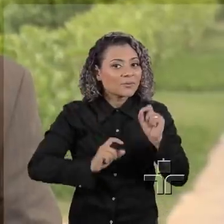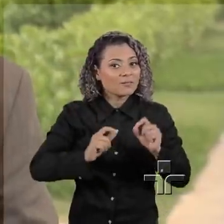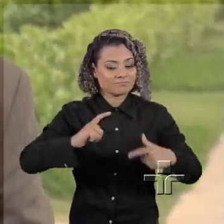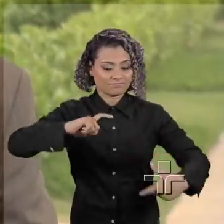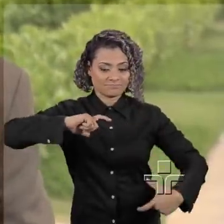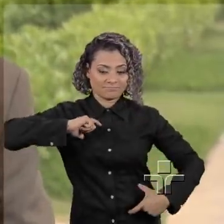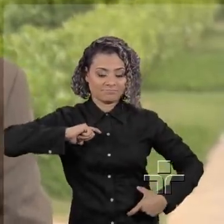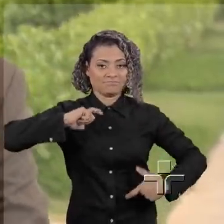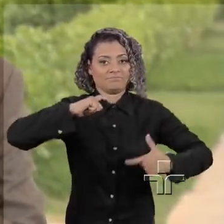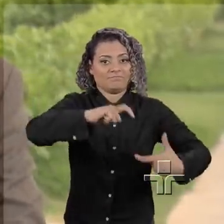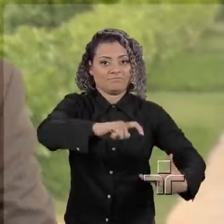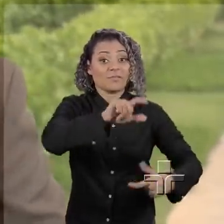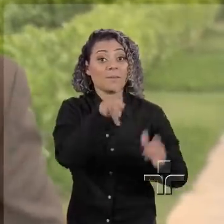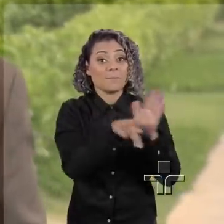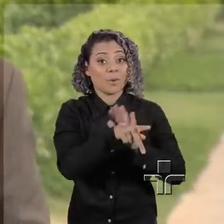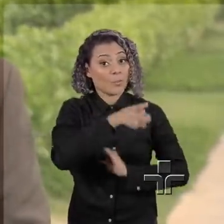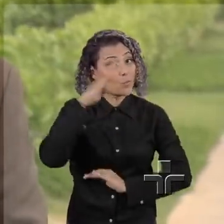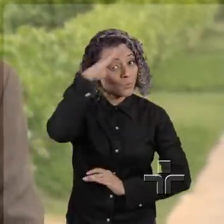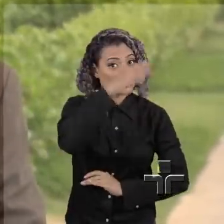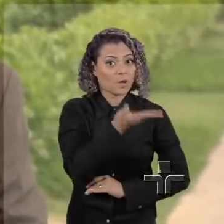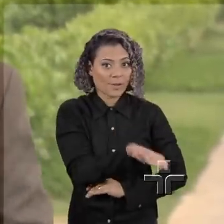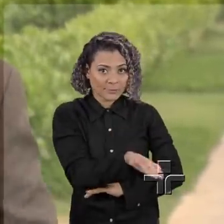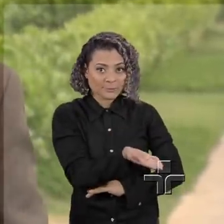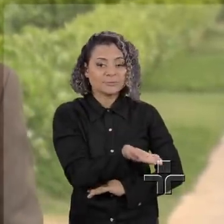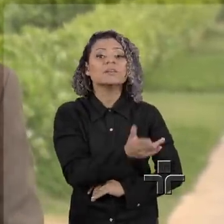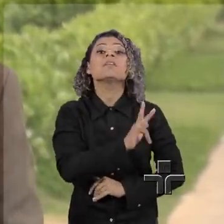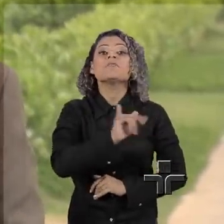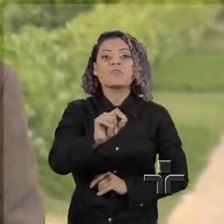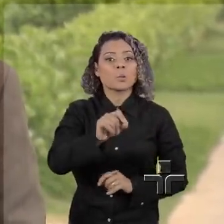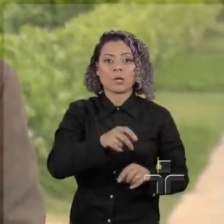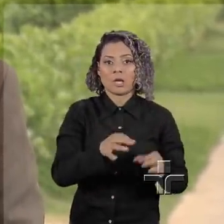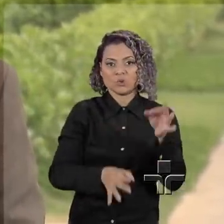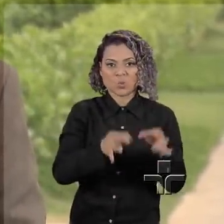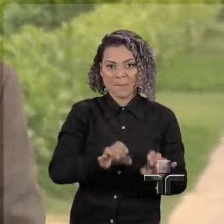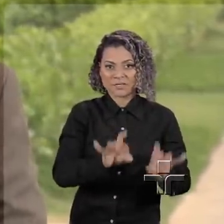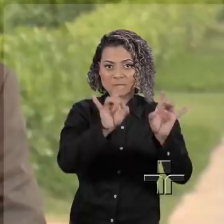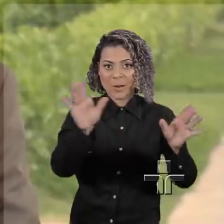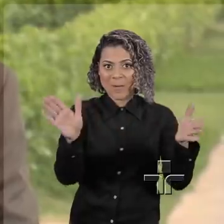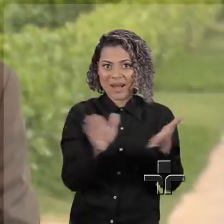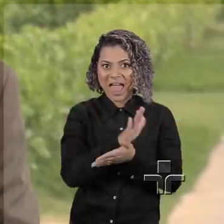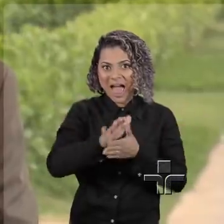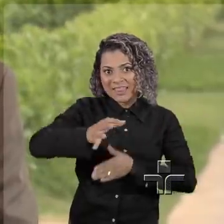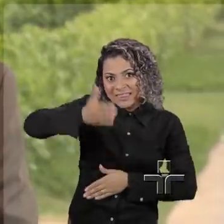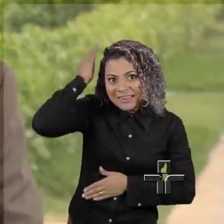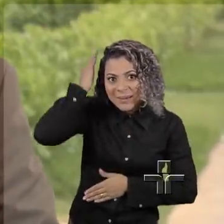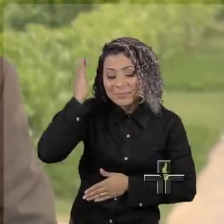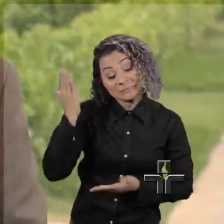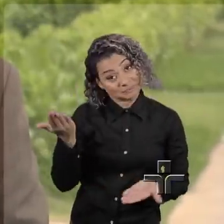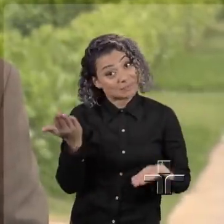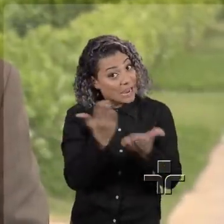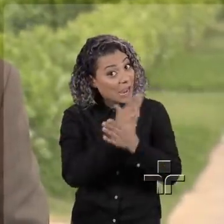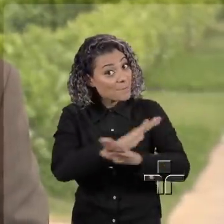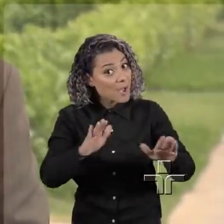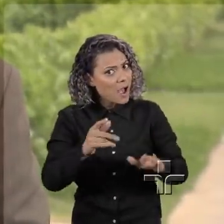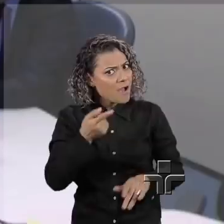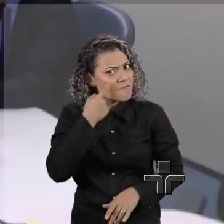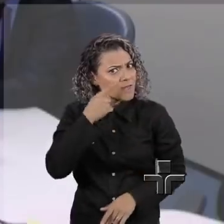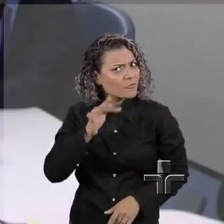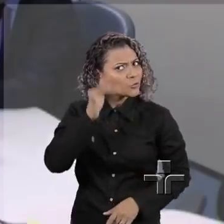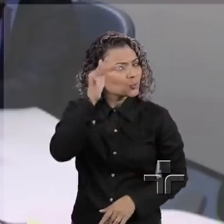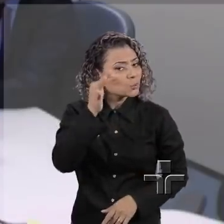faixa ao sucessor e será um ex-presidente sem foro privilegiado. Sobre o que virá depois, só há